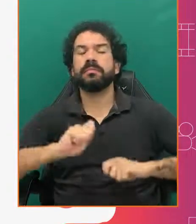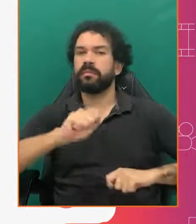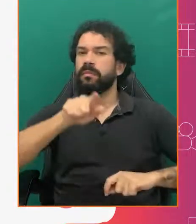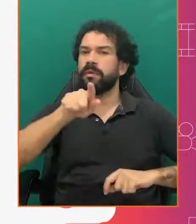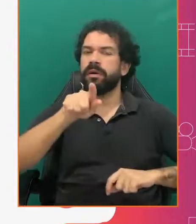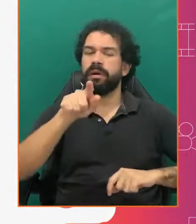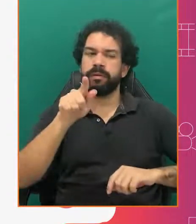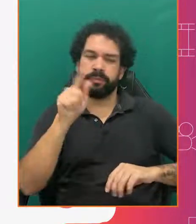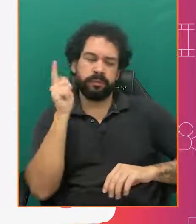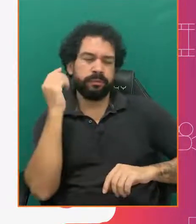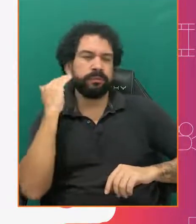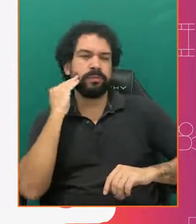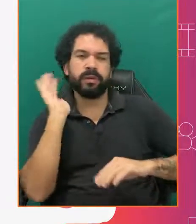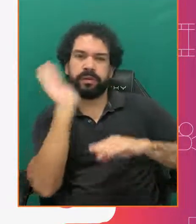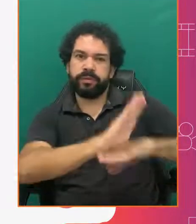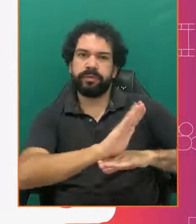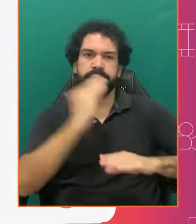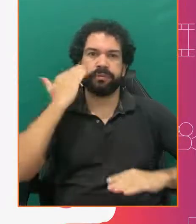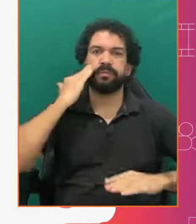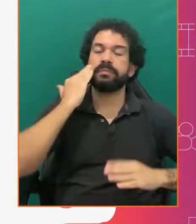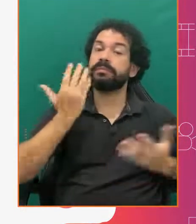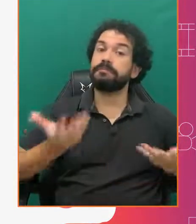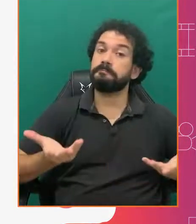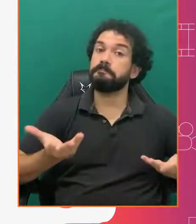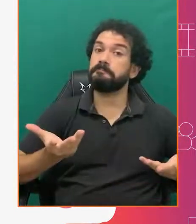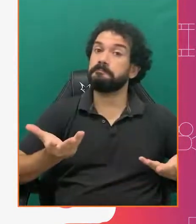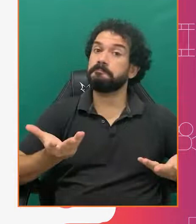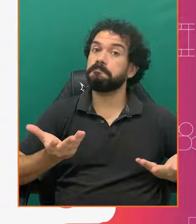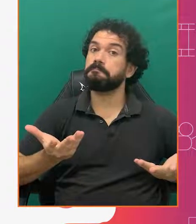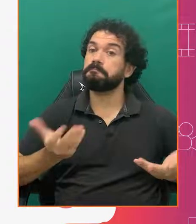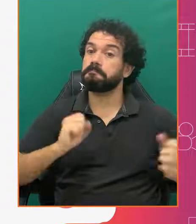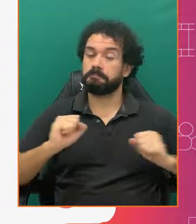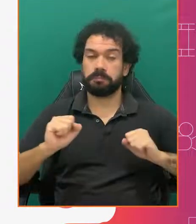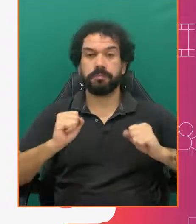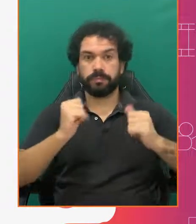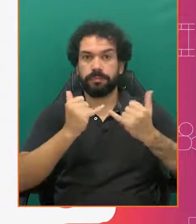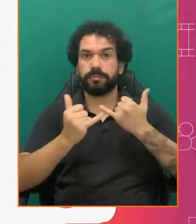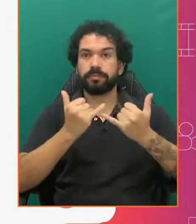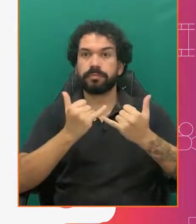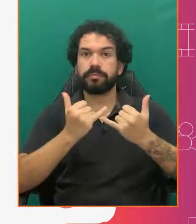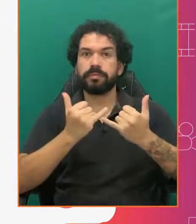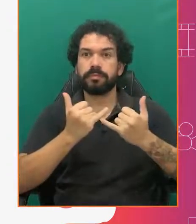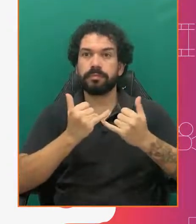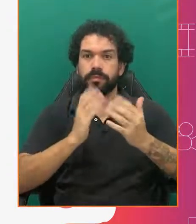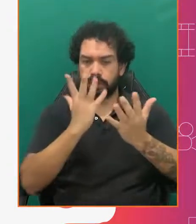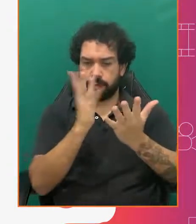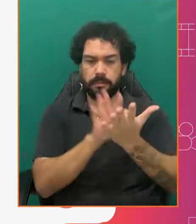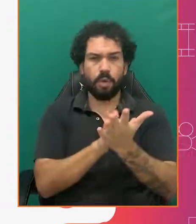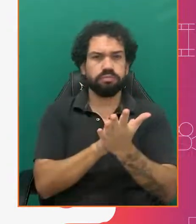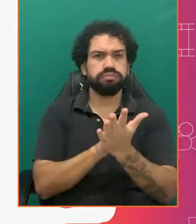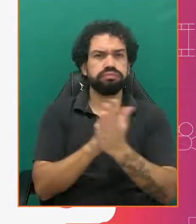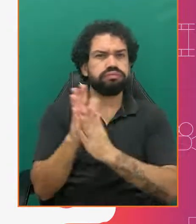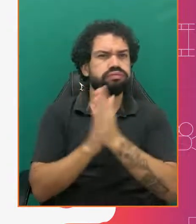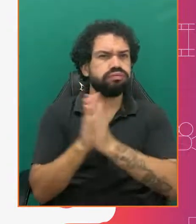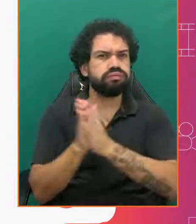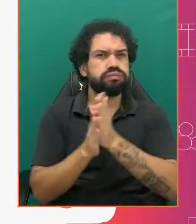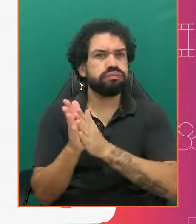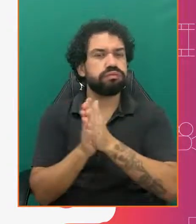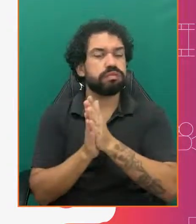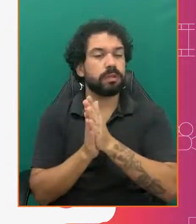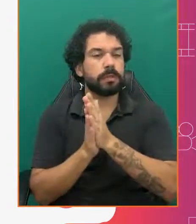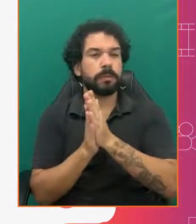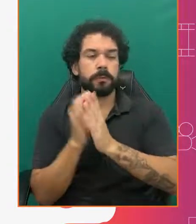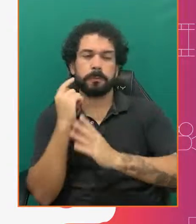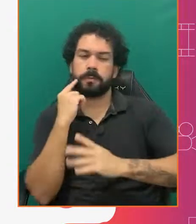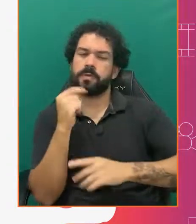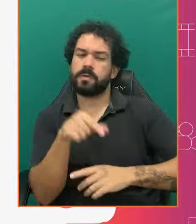fazer para dar a entender isso? Você pode, por exemplo, fazer com que ele esfregue uma mão na outra, com